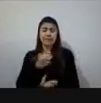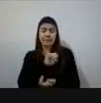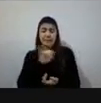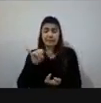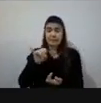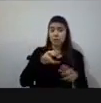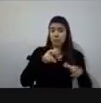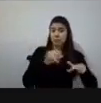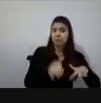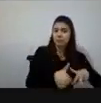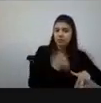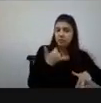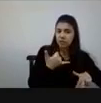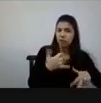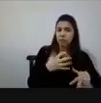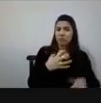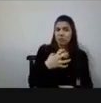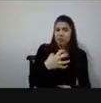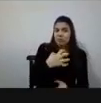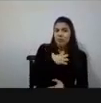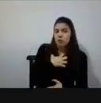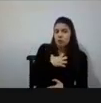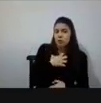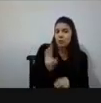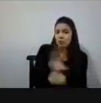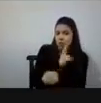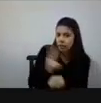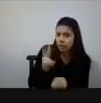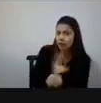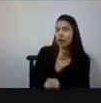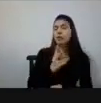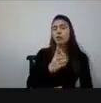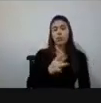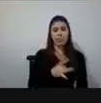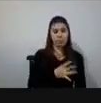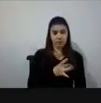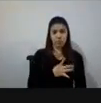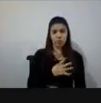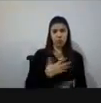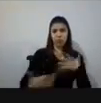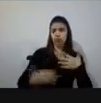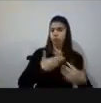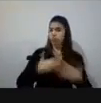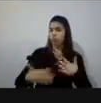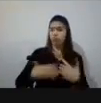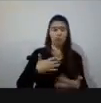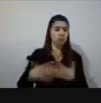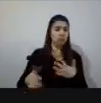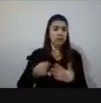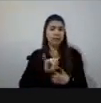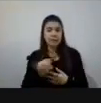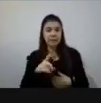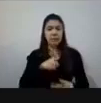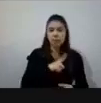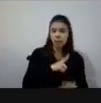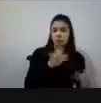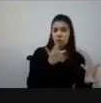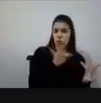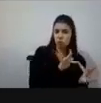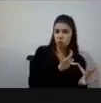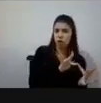amedrontada, violentada, pelo ato, seja qual foi, né, com ou sem contato,